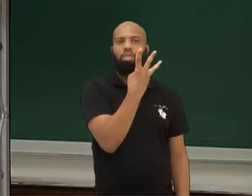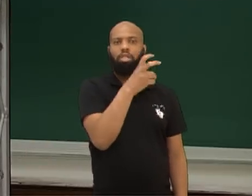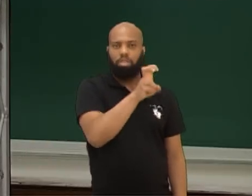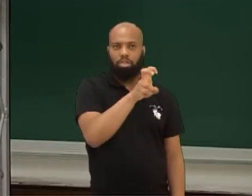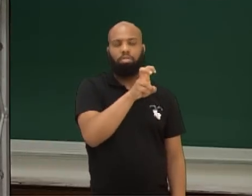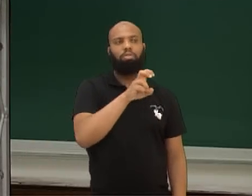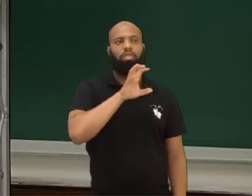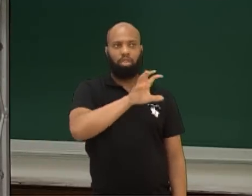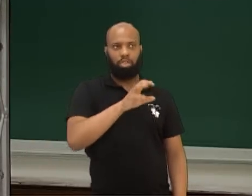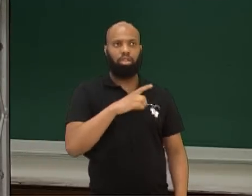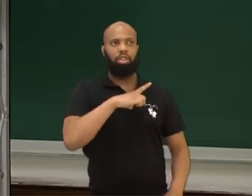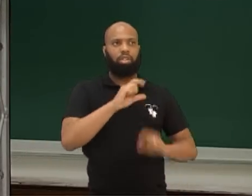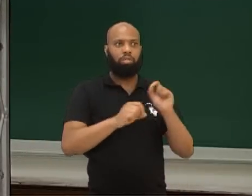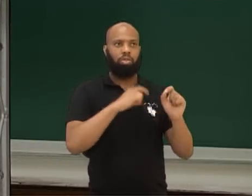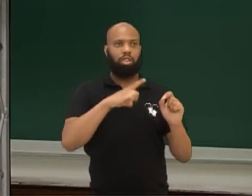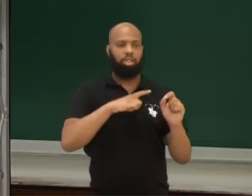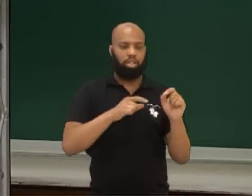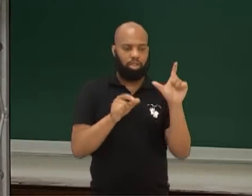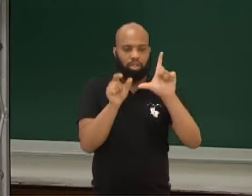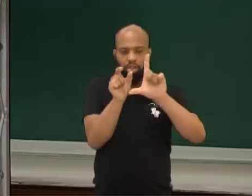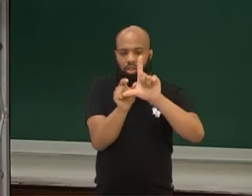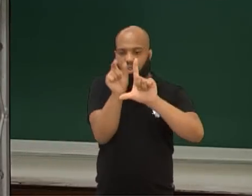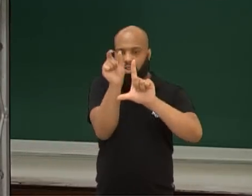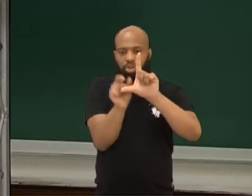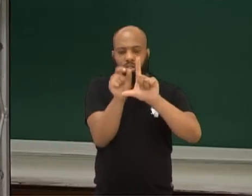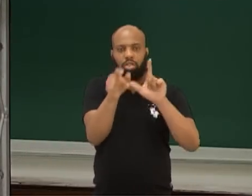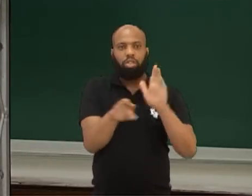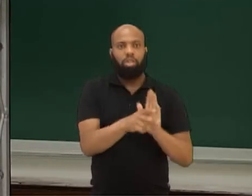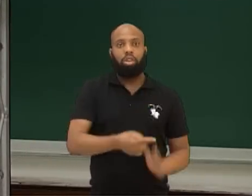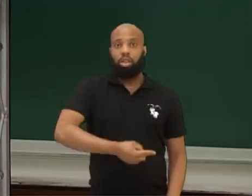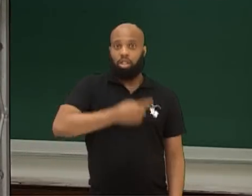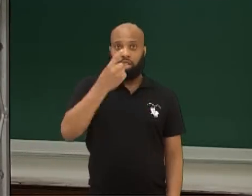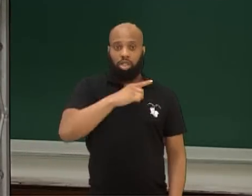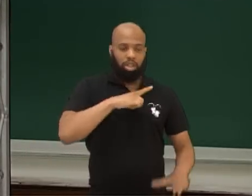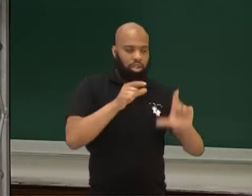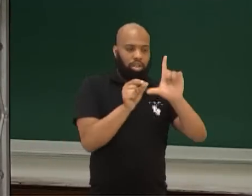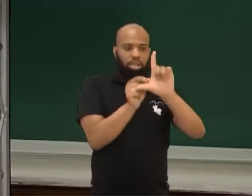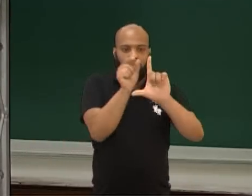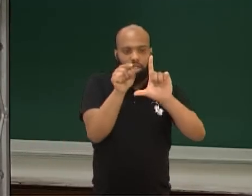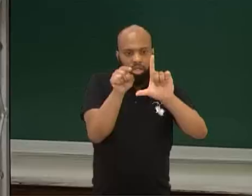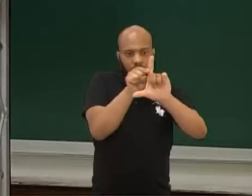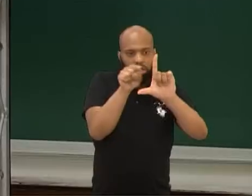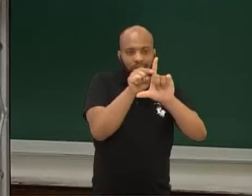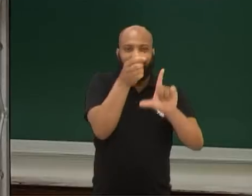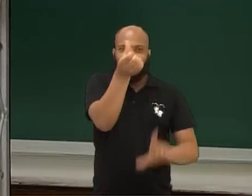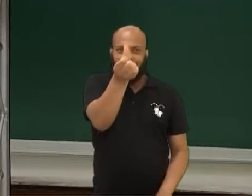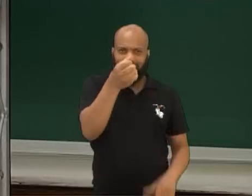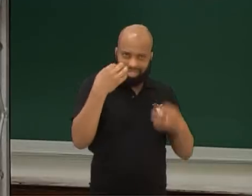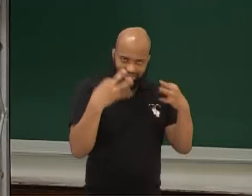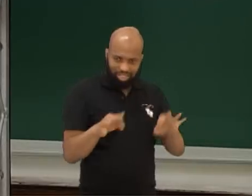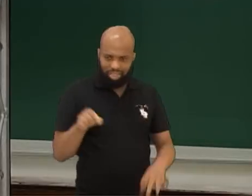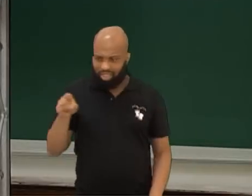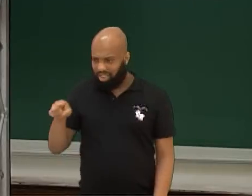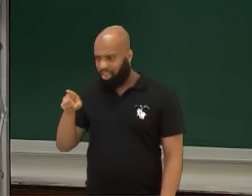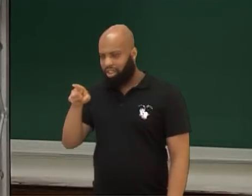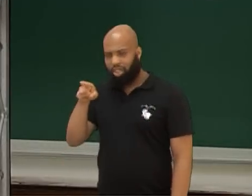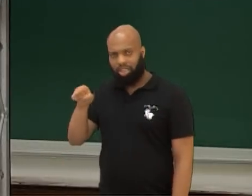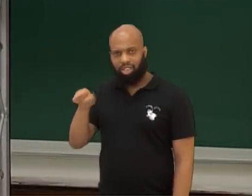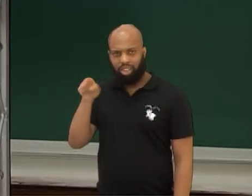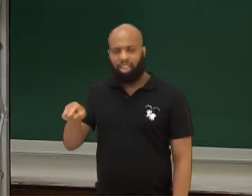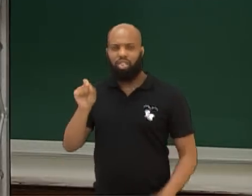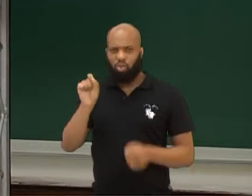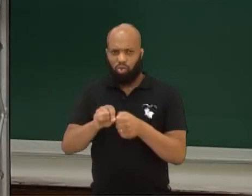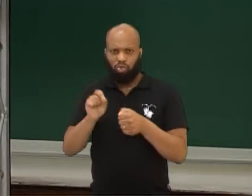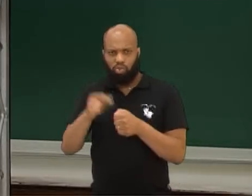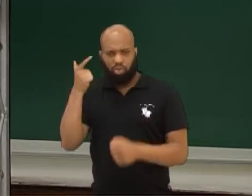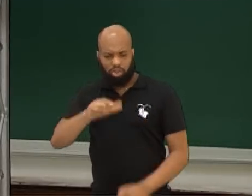4 cestas. Então, essa coluna aqui, do primeiro jogo, tá no 6. Será que tá certo? O Luiz fez 6